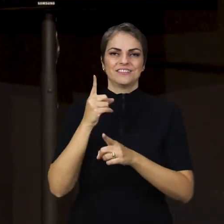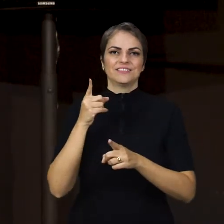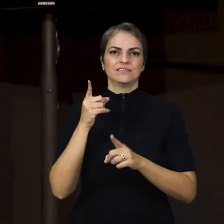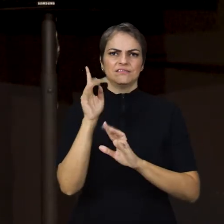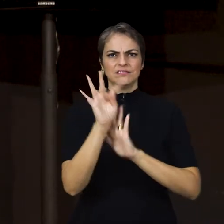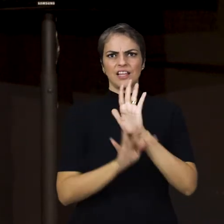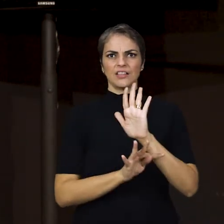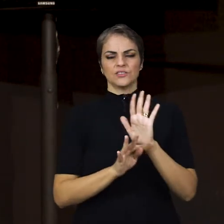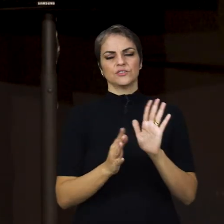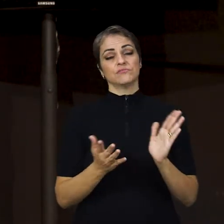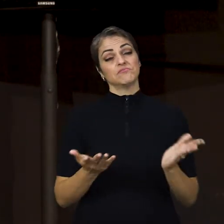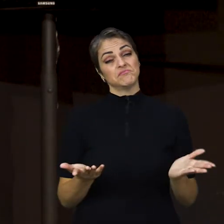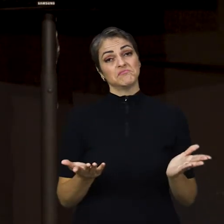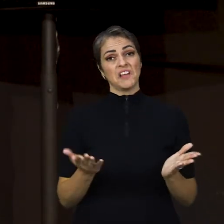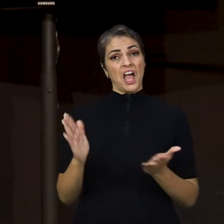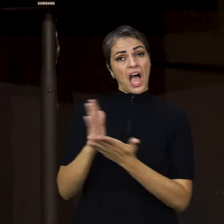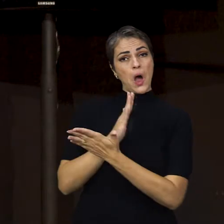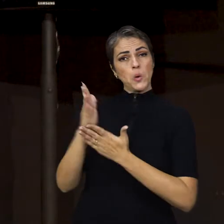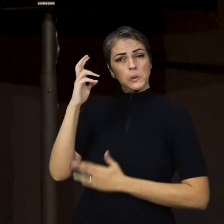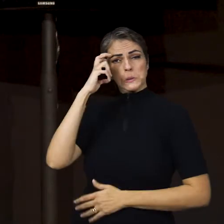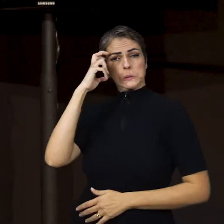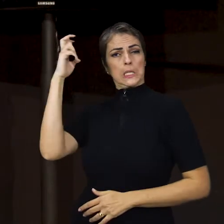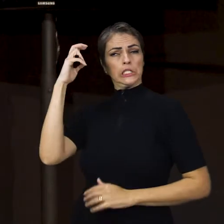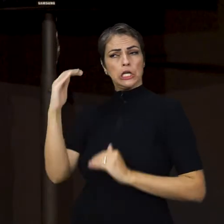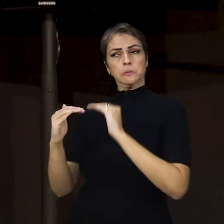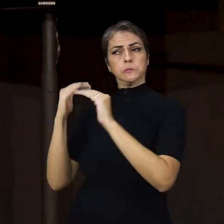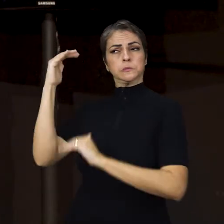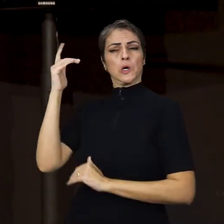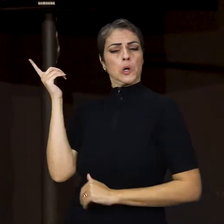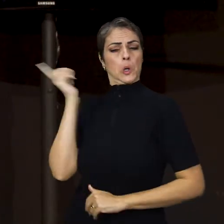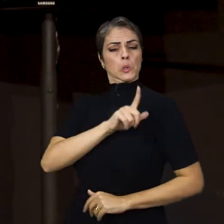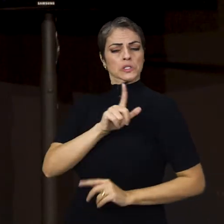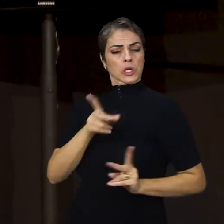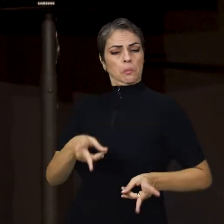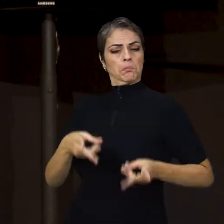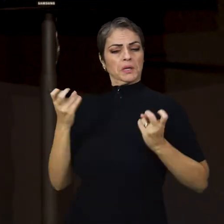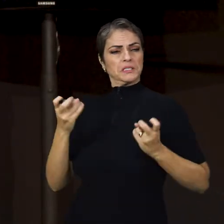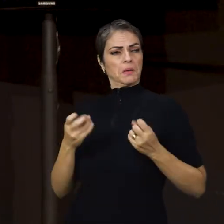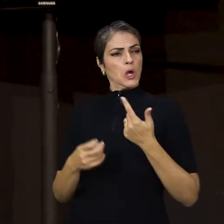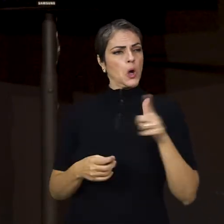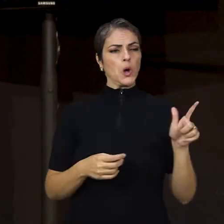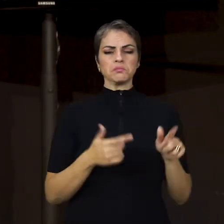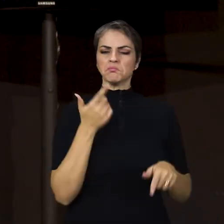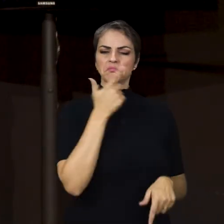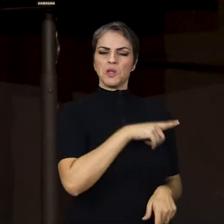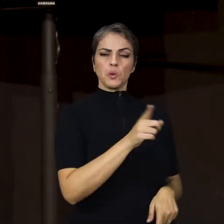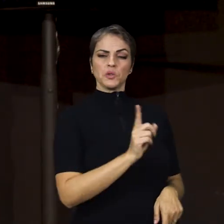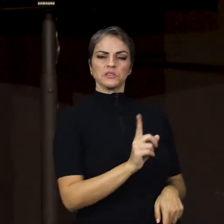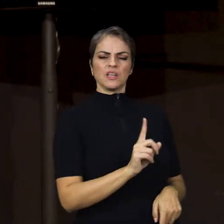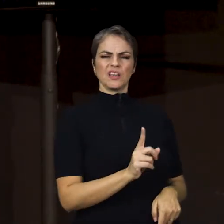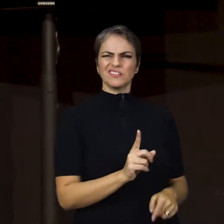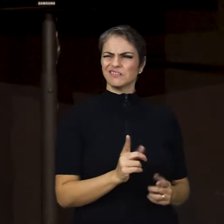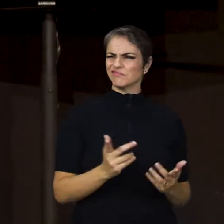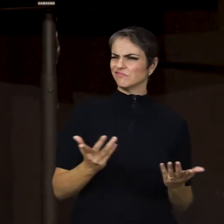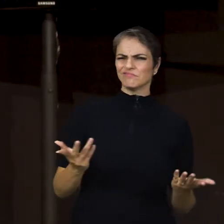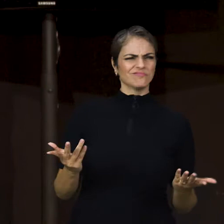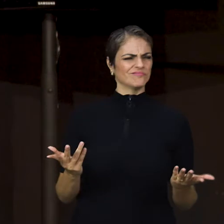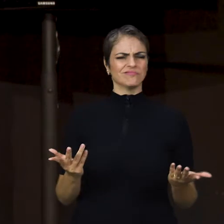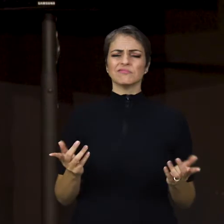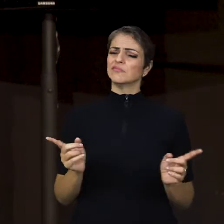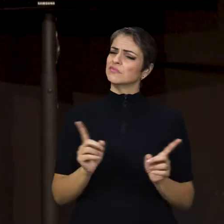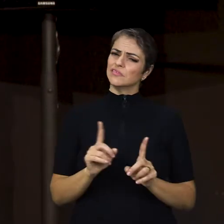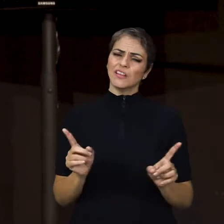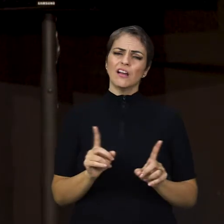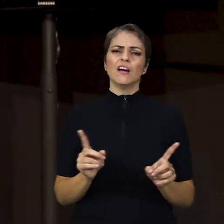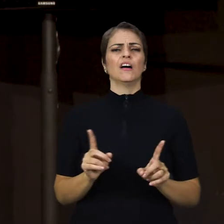apenas certos grupos de pessoas com uma capacidade ou um discernimento espiritual mais aguçado para perceber a